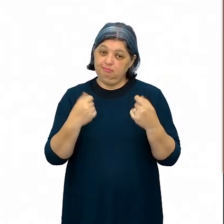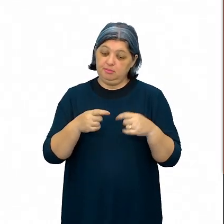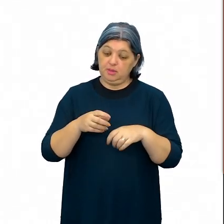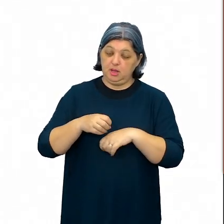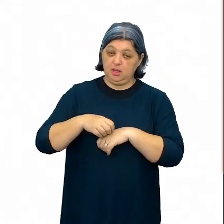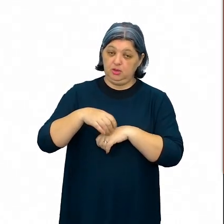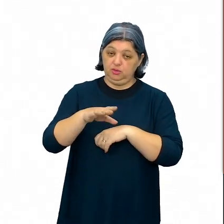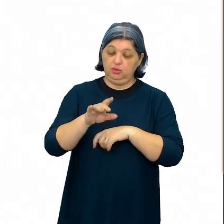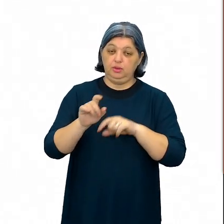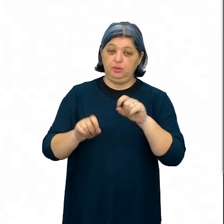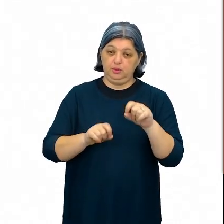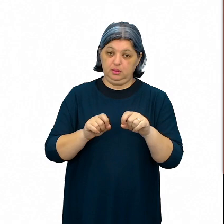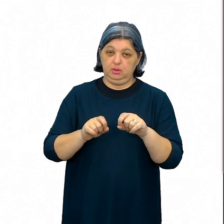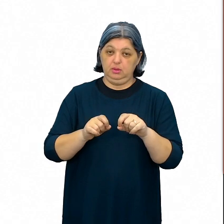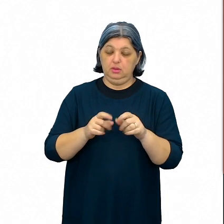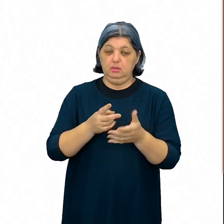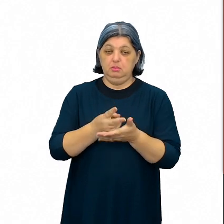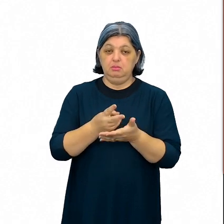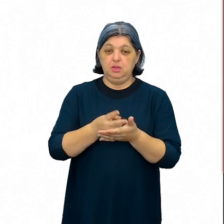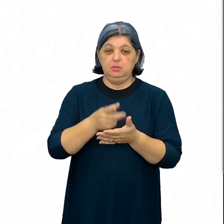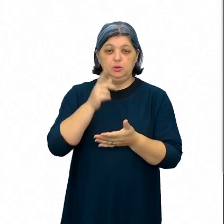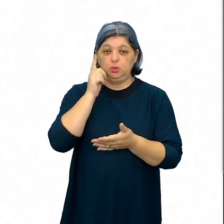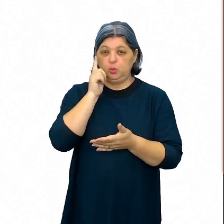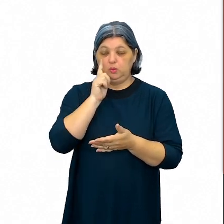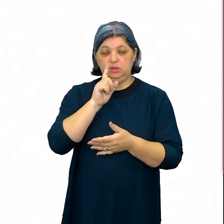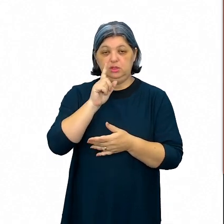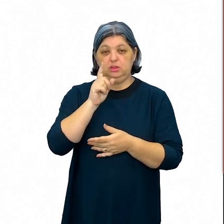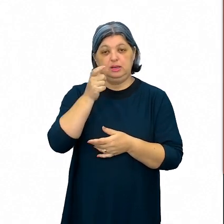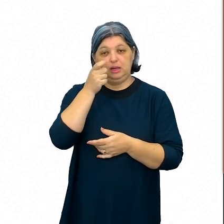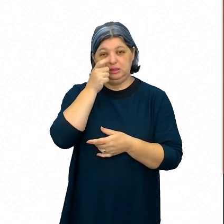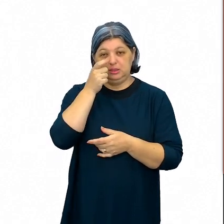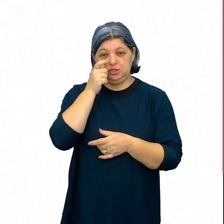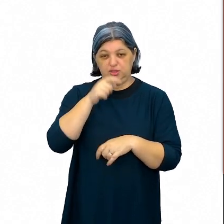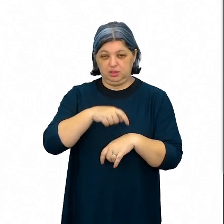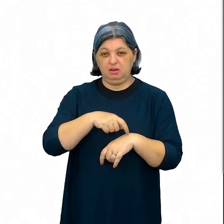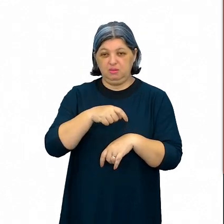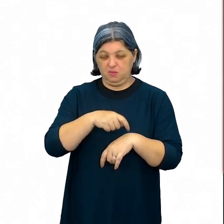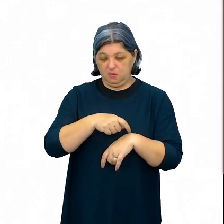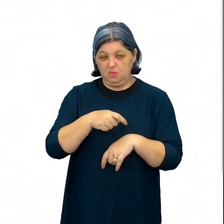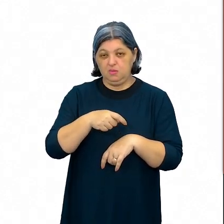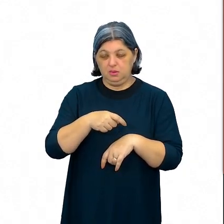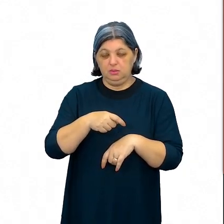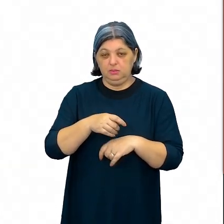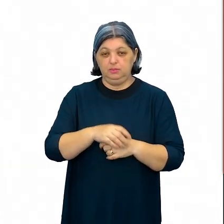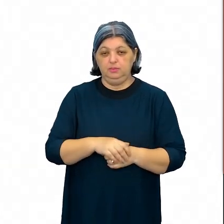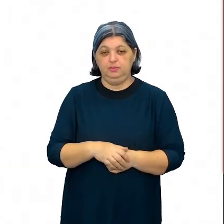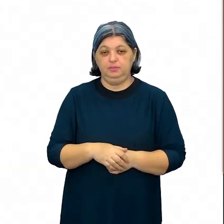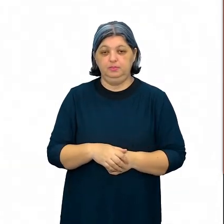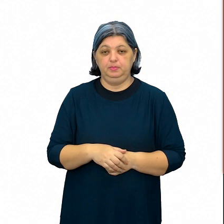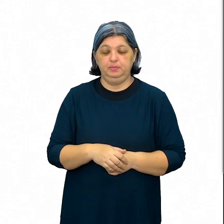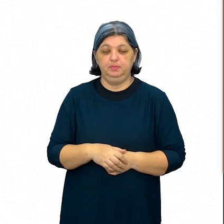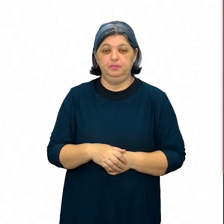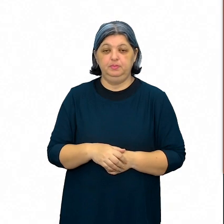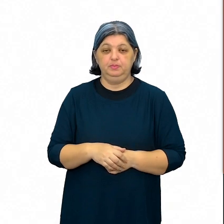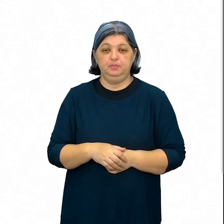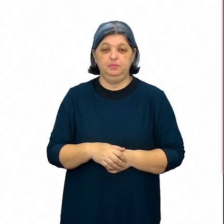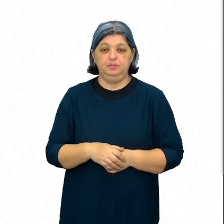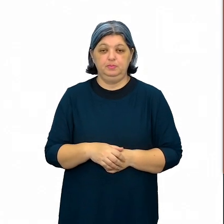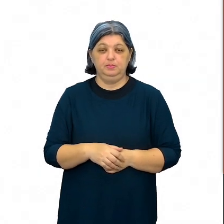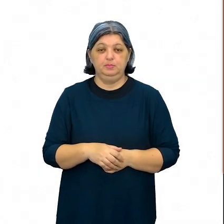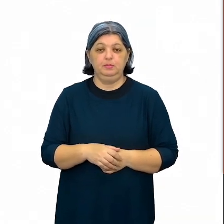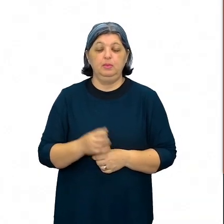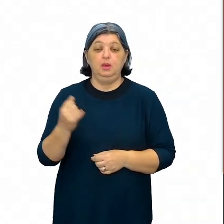recomendável que ainda que você não consiga assistir naquele momento designado para isso